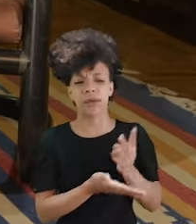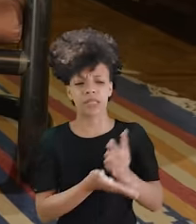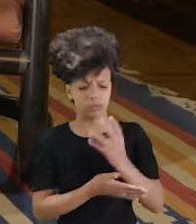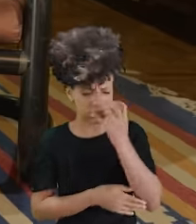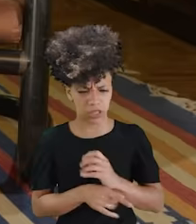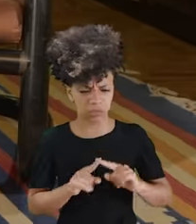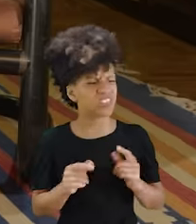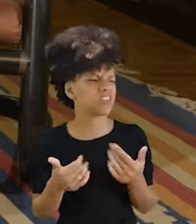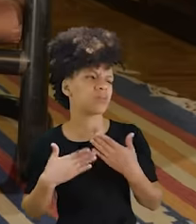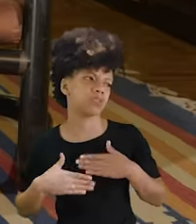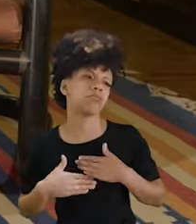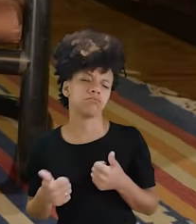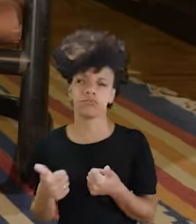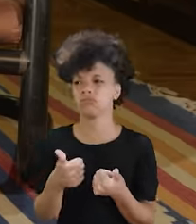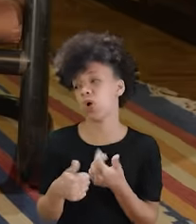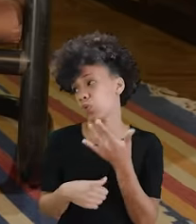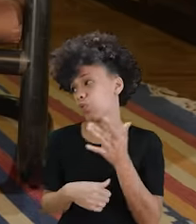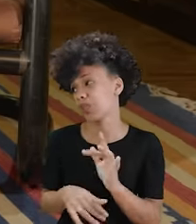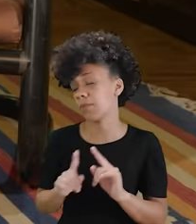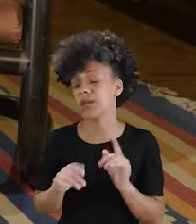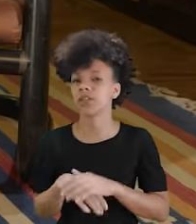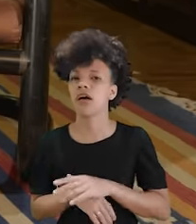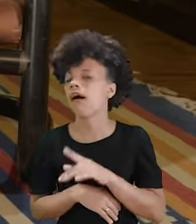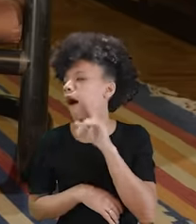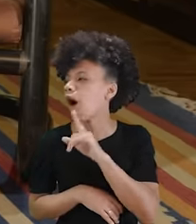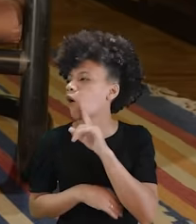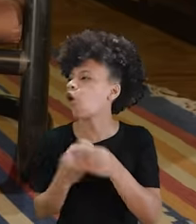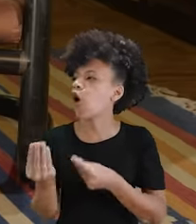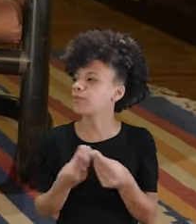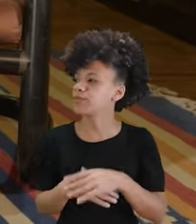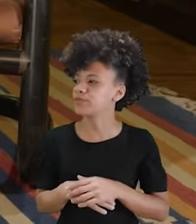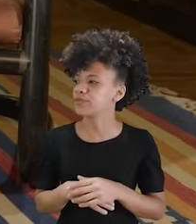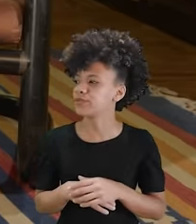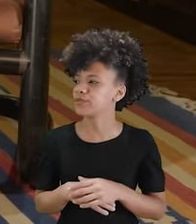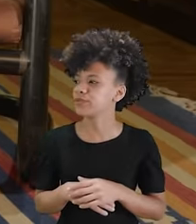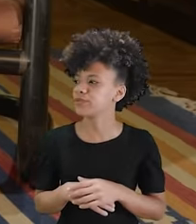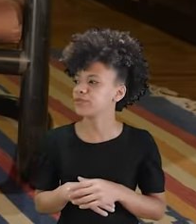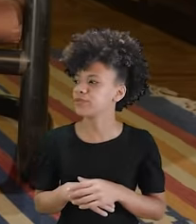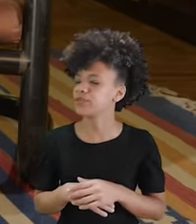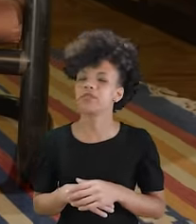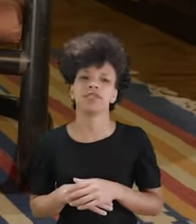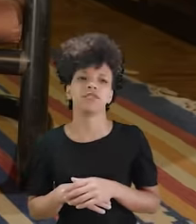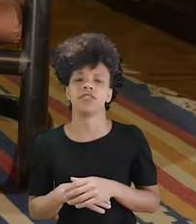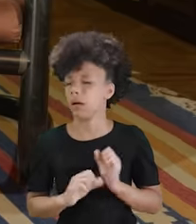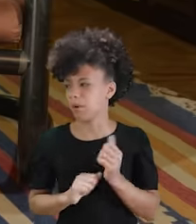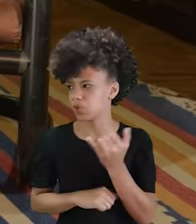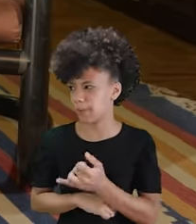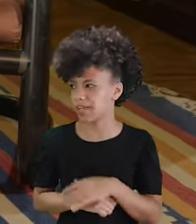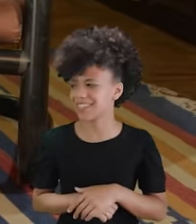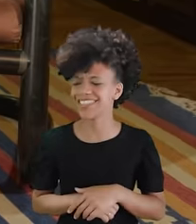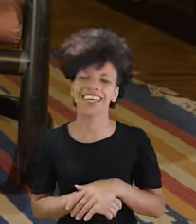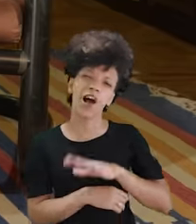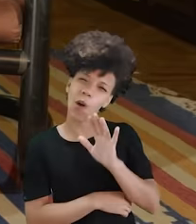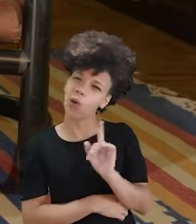foram tão sério que agora vamos dar uma relaxada relaxada não sei americano como é que é trabalha com americano Você pode